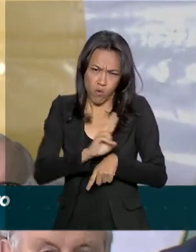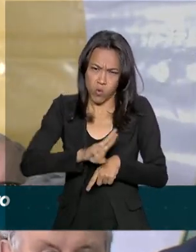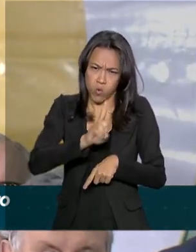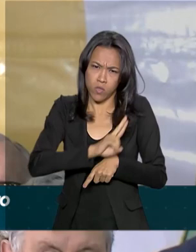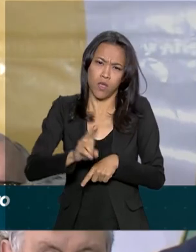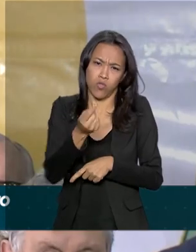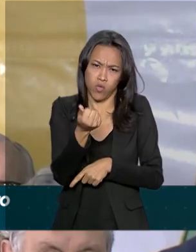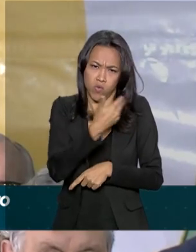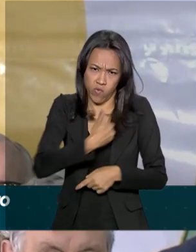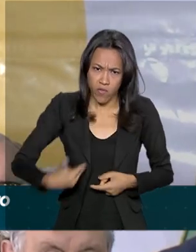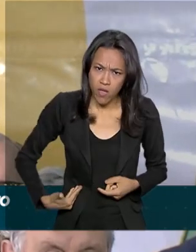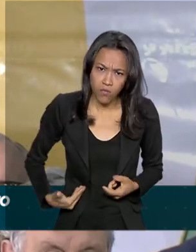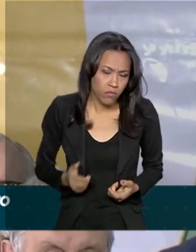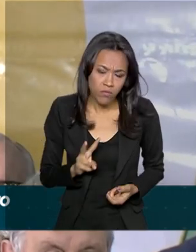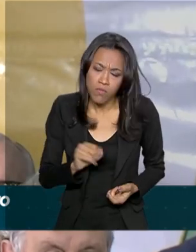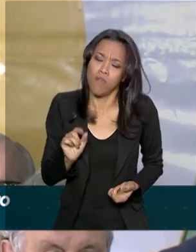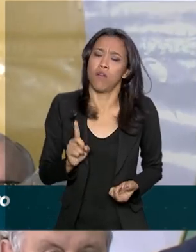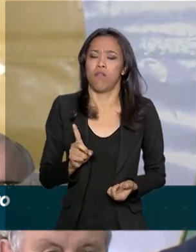não.